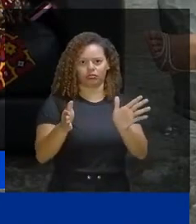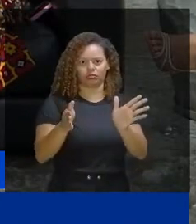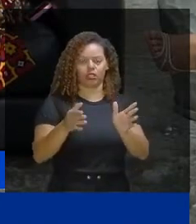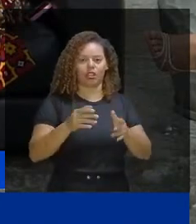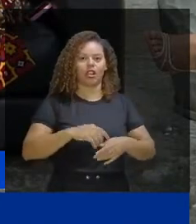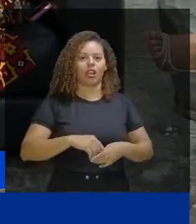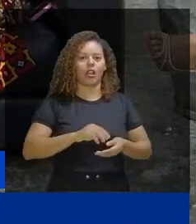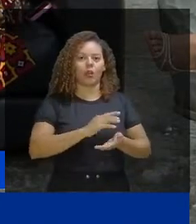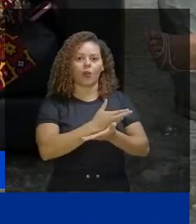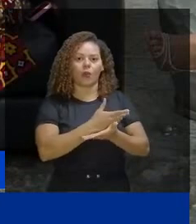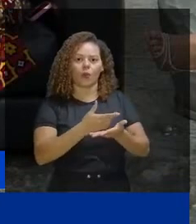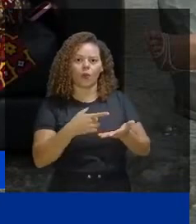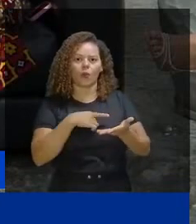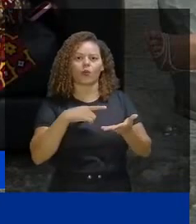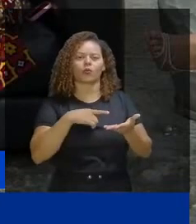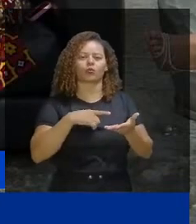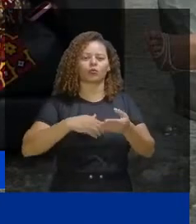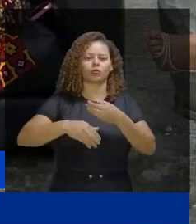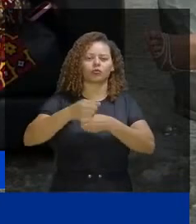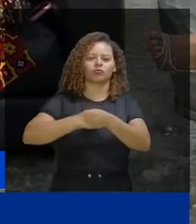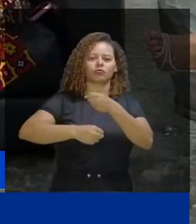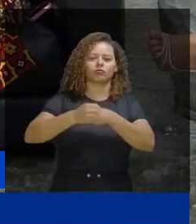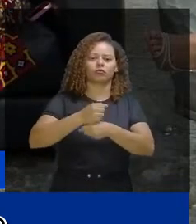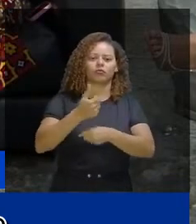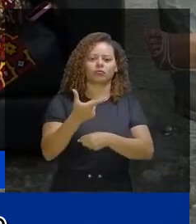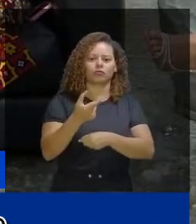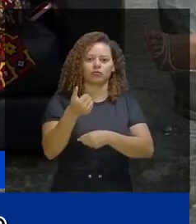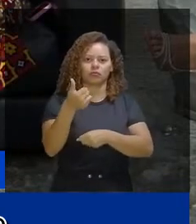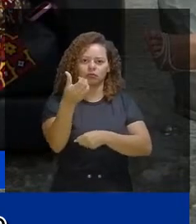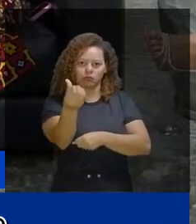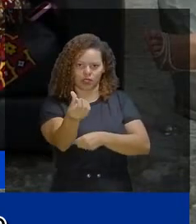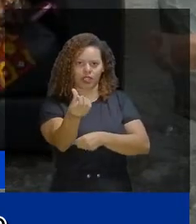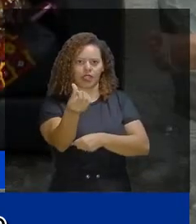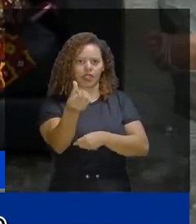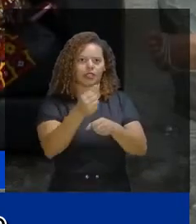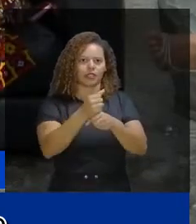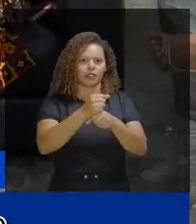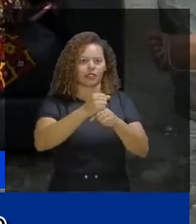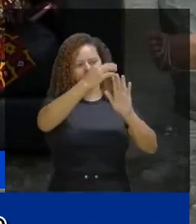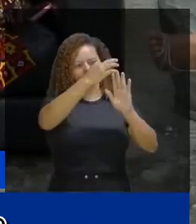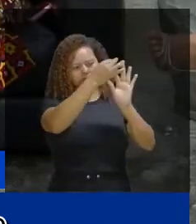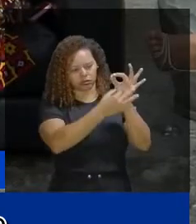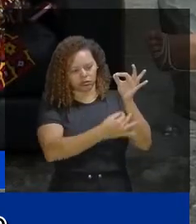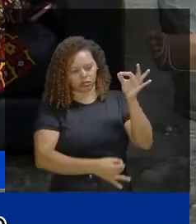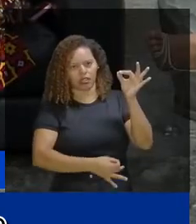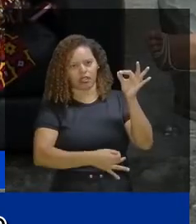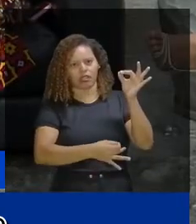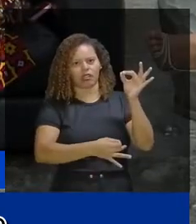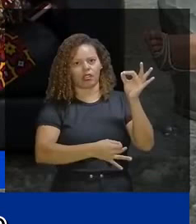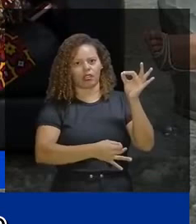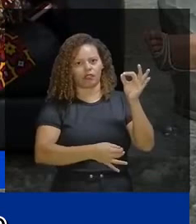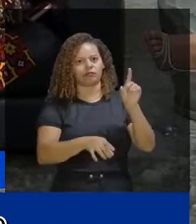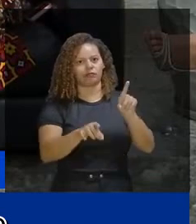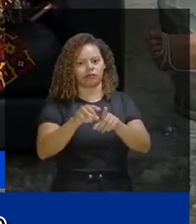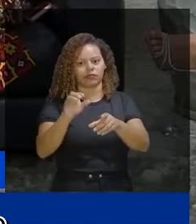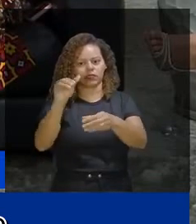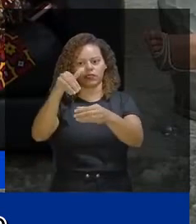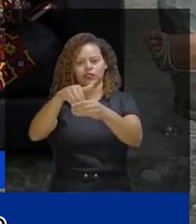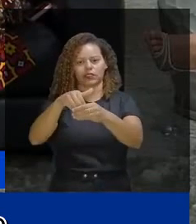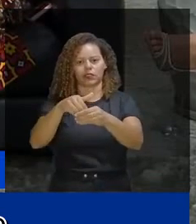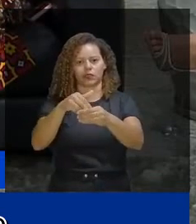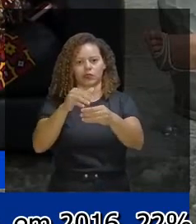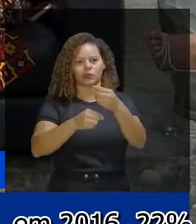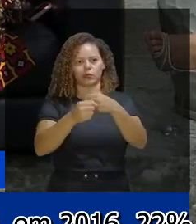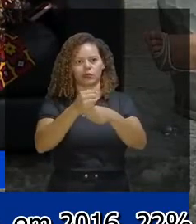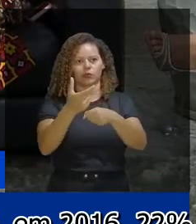os dados da eleição de 2016, da eleição geral de 2016 e da eleição de 2020, para mostrar,